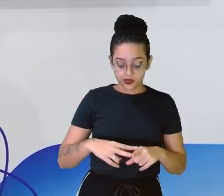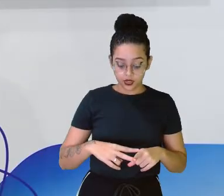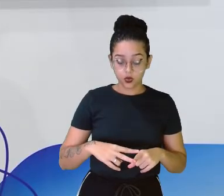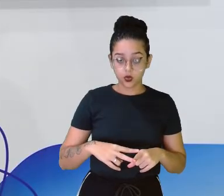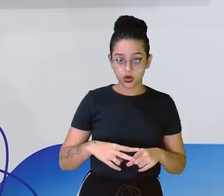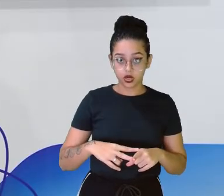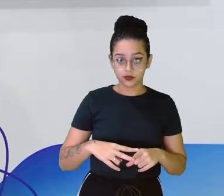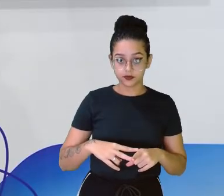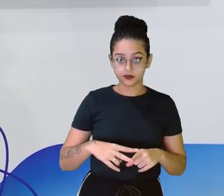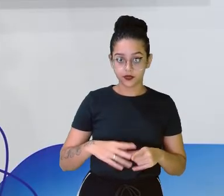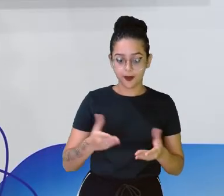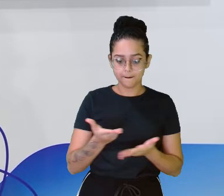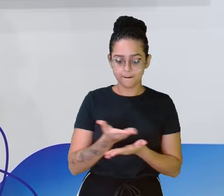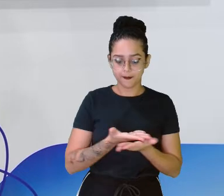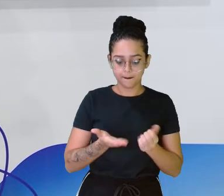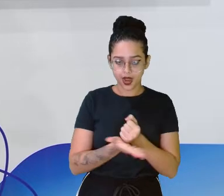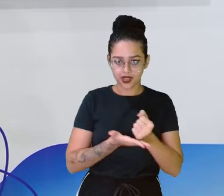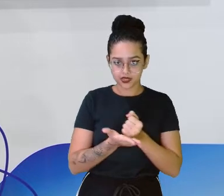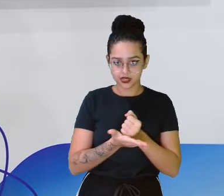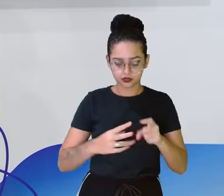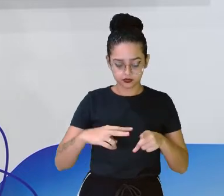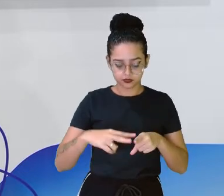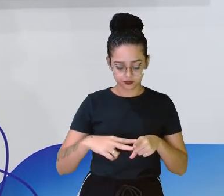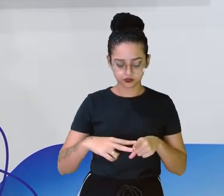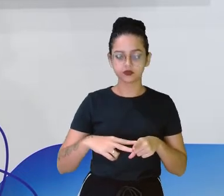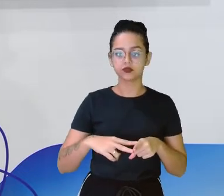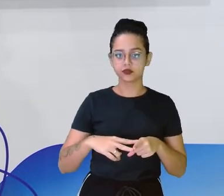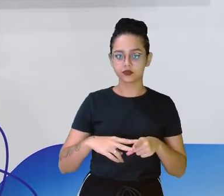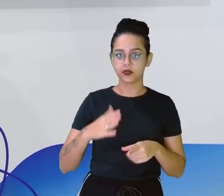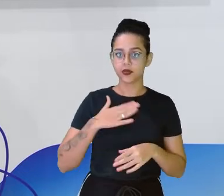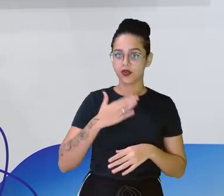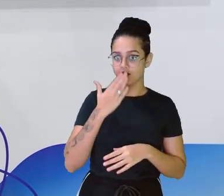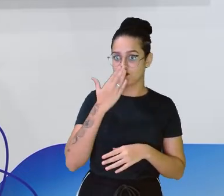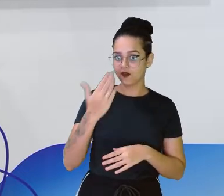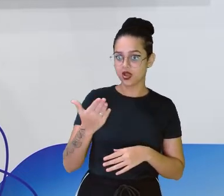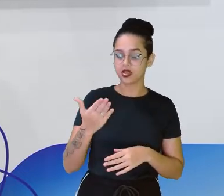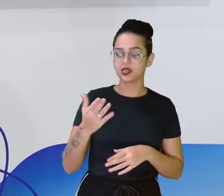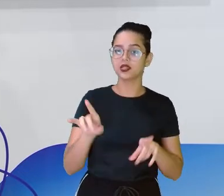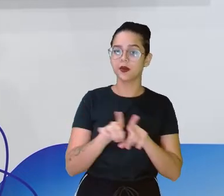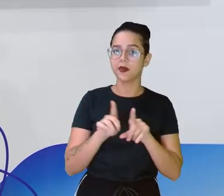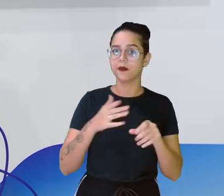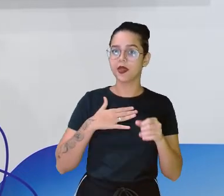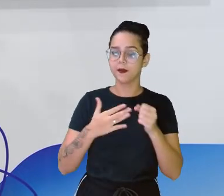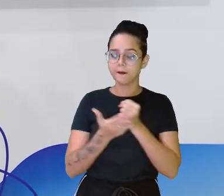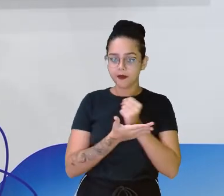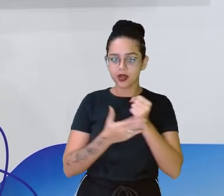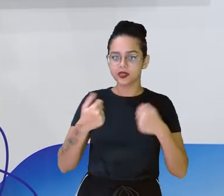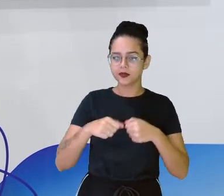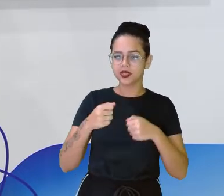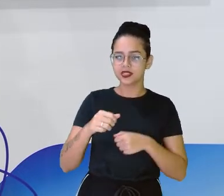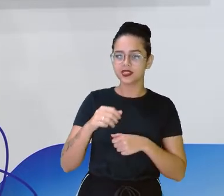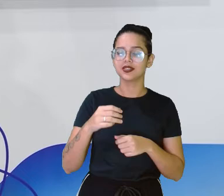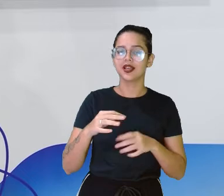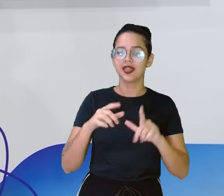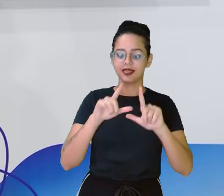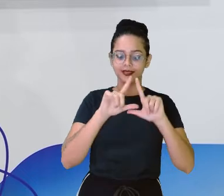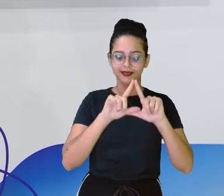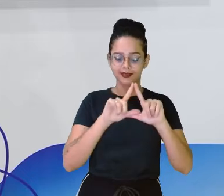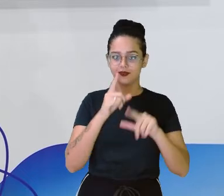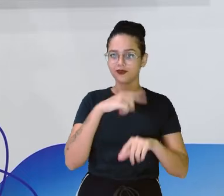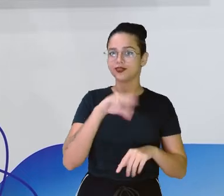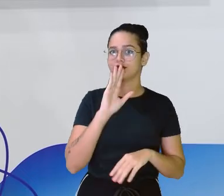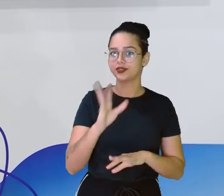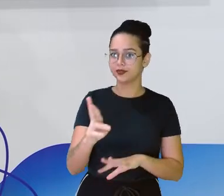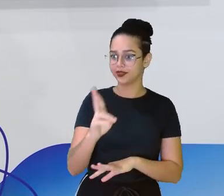minha pirâmide vai ser de base triangular, a minha face, a minha base precisa ser um triângulo, que vocês já